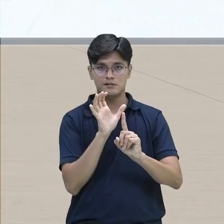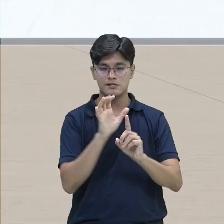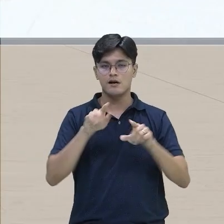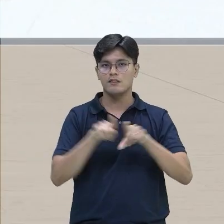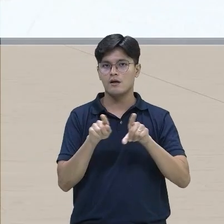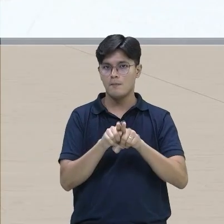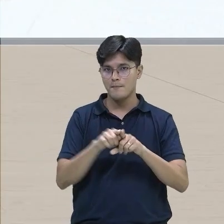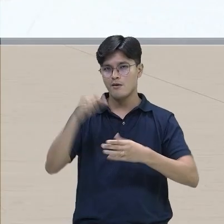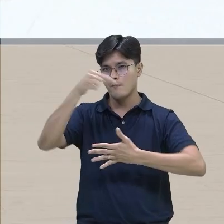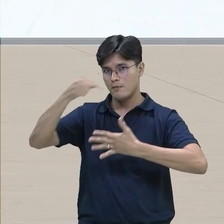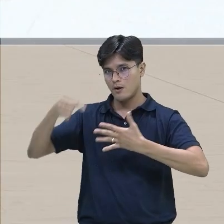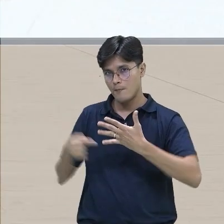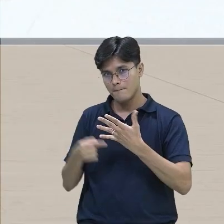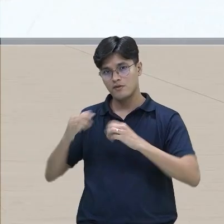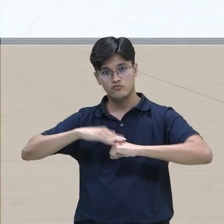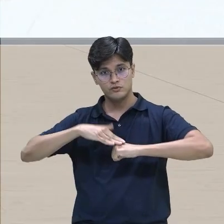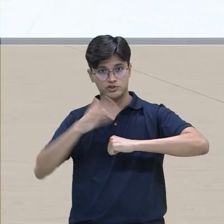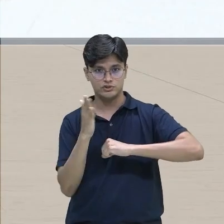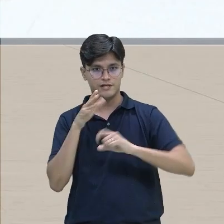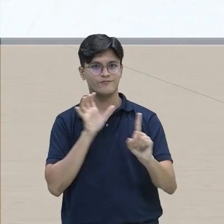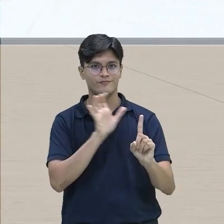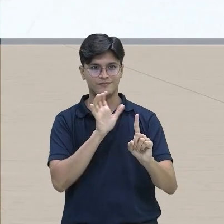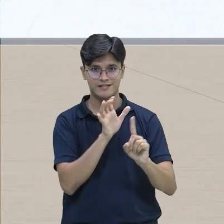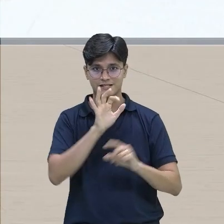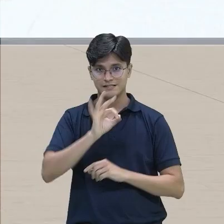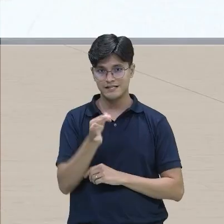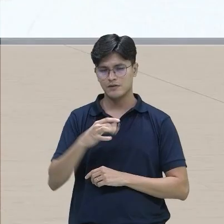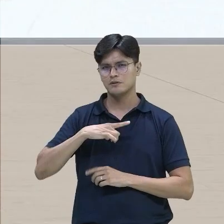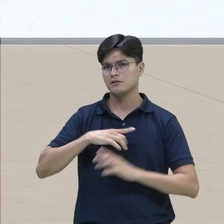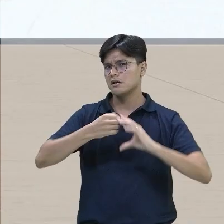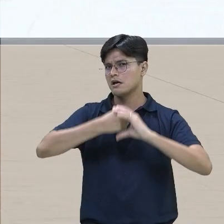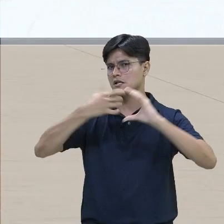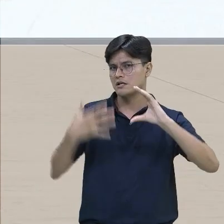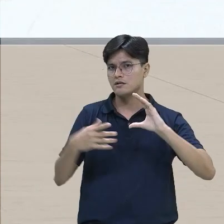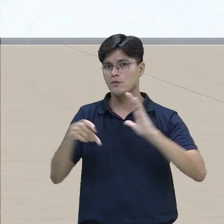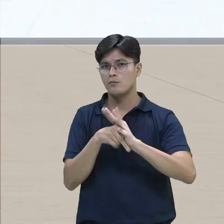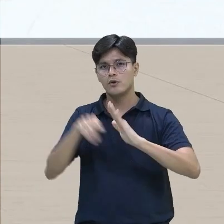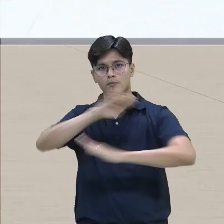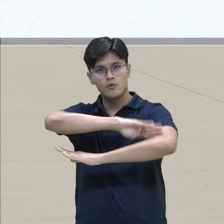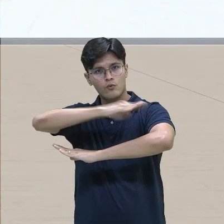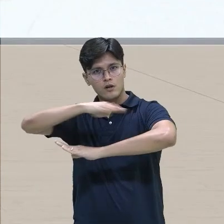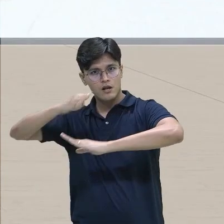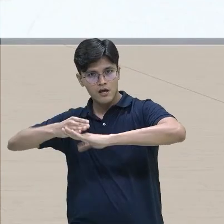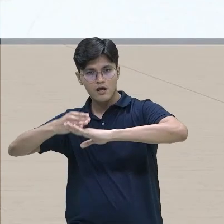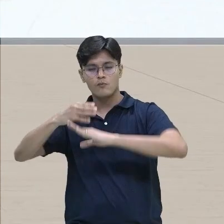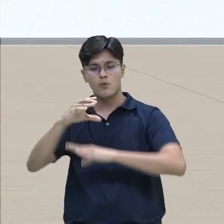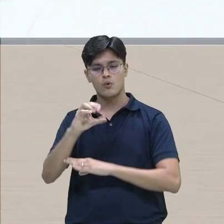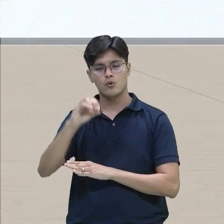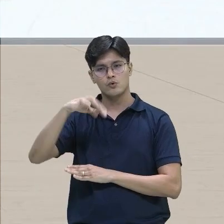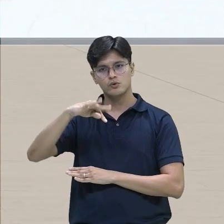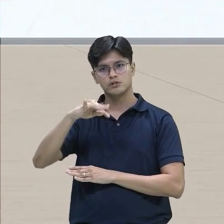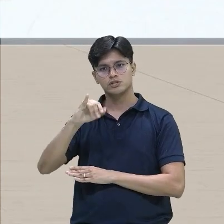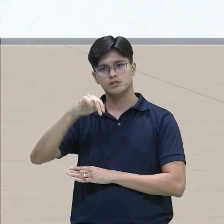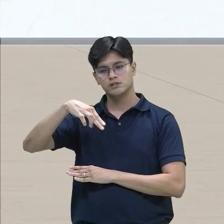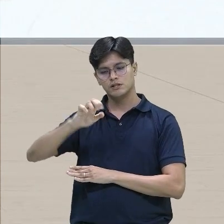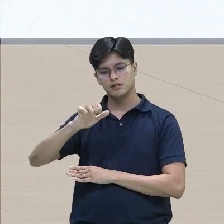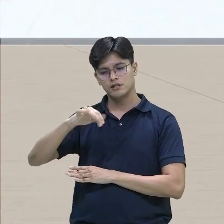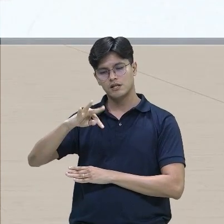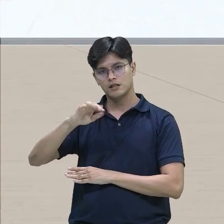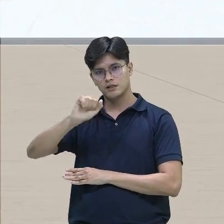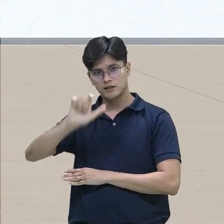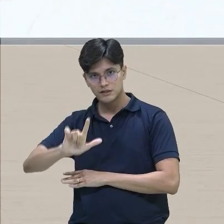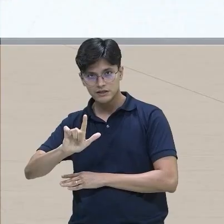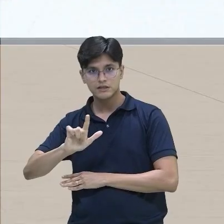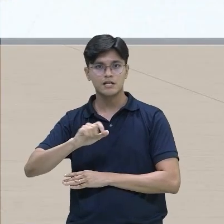do relevo continental, né, que já pega aqui todo o continente brasileiro, né, no caso ali o